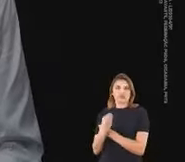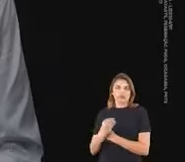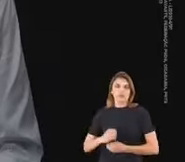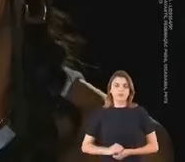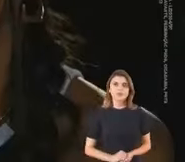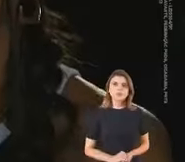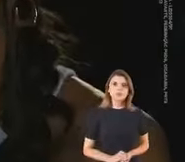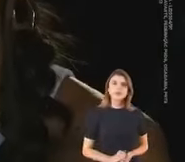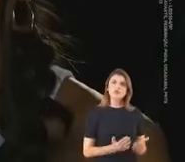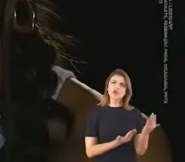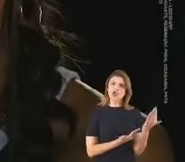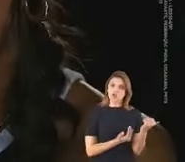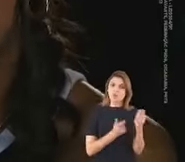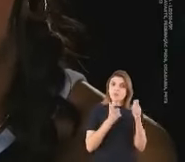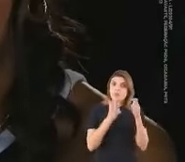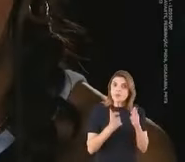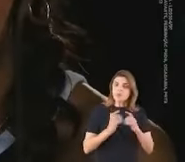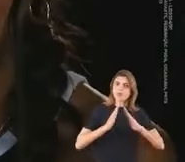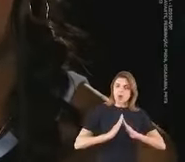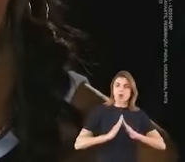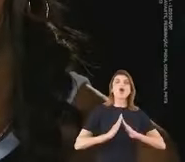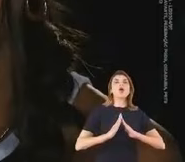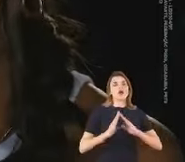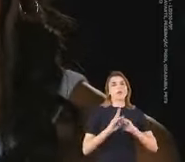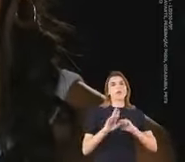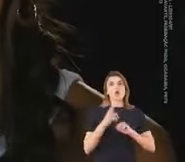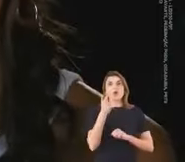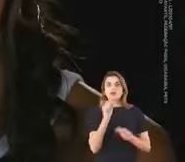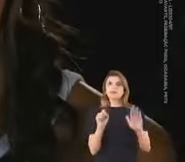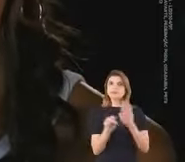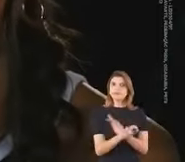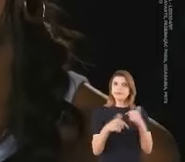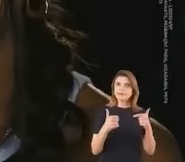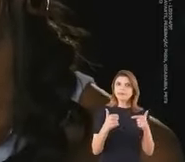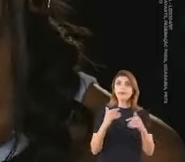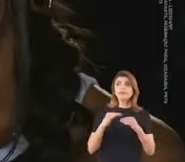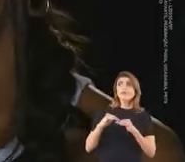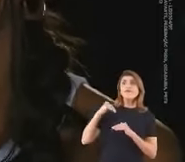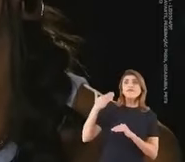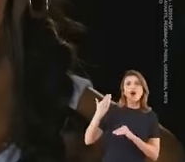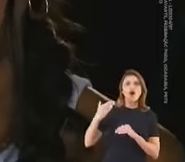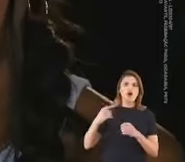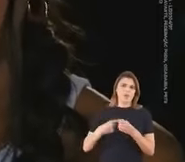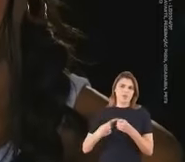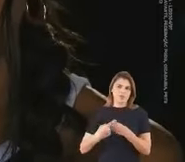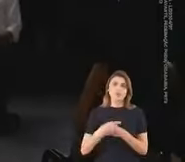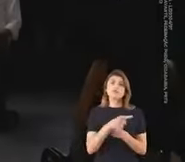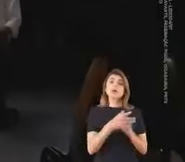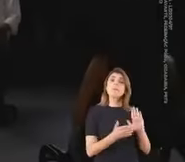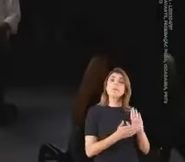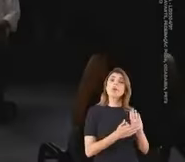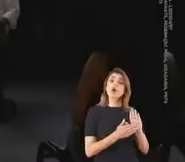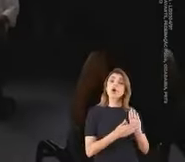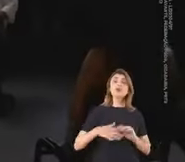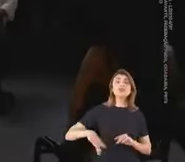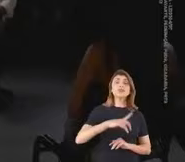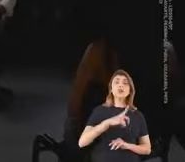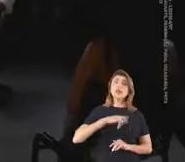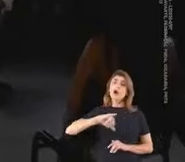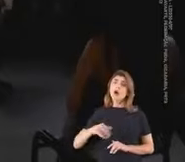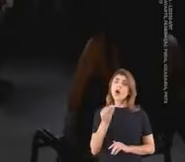cada dia. Canela, para o jovem de Belford Roxo conseguir uma boa oportunidade de emprego, ele precisa procurar fora daqui. Qual a sua proposta para o